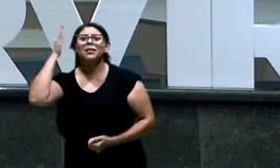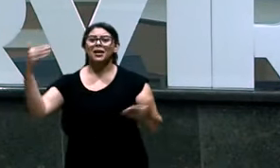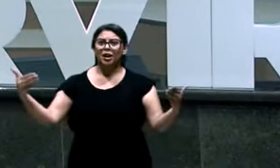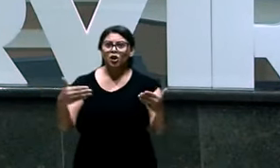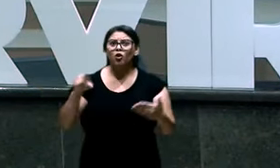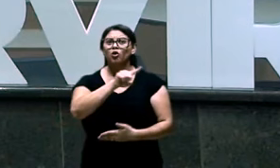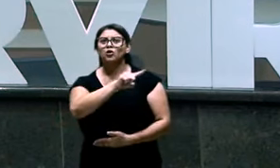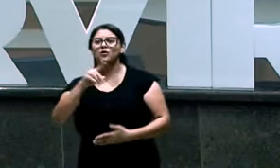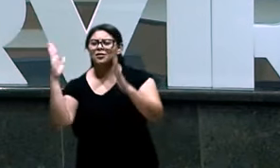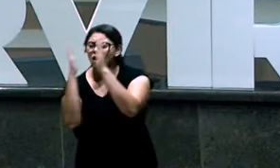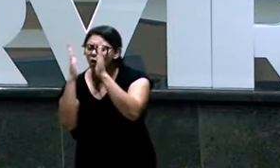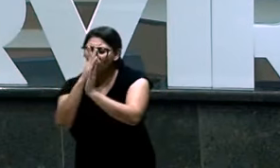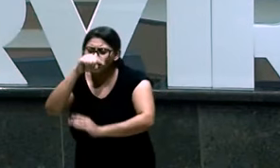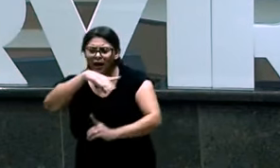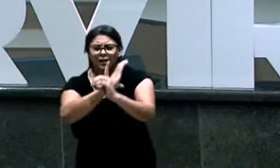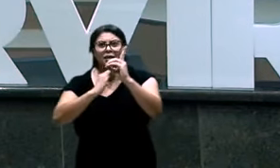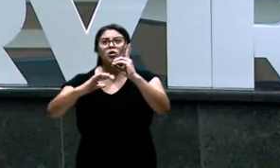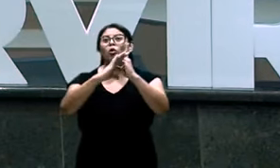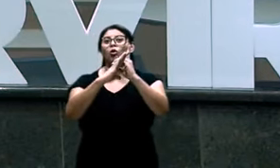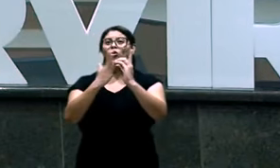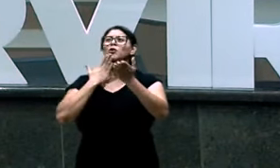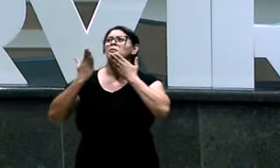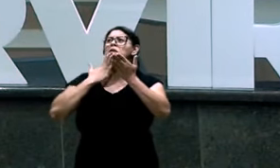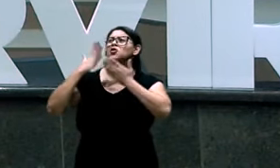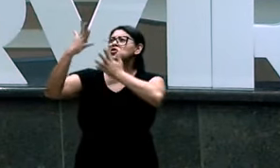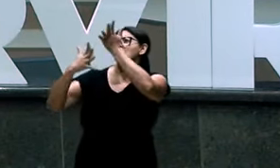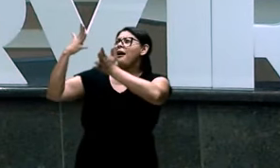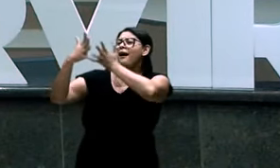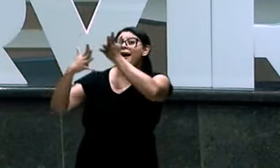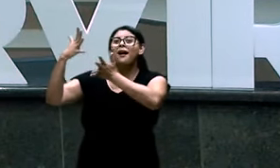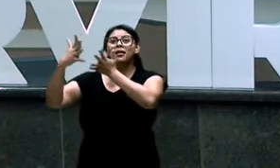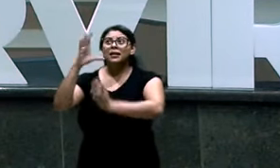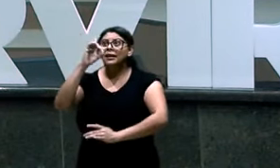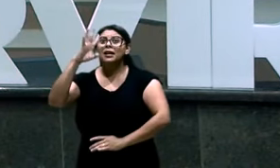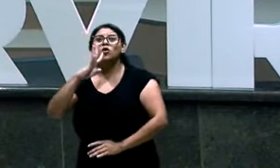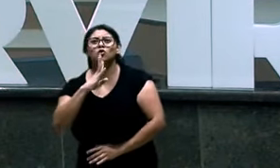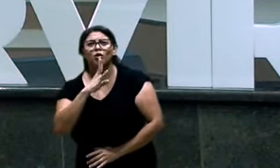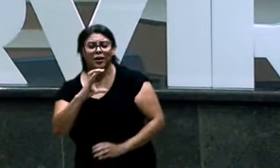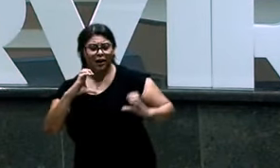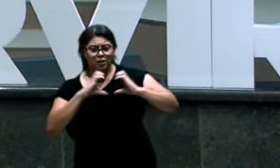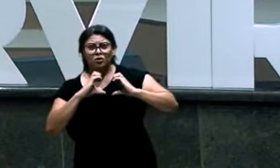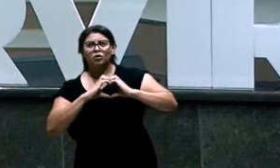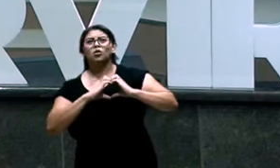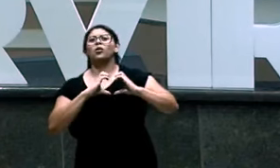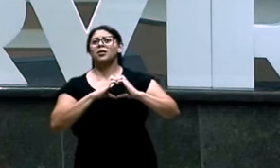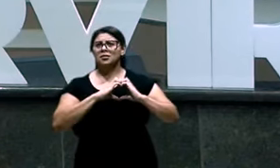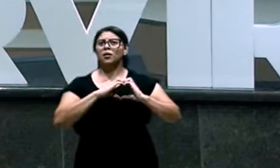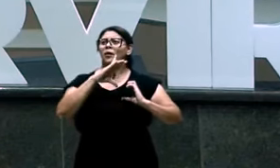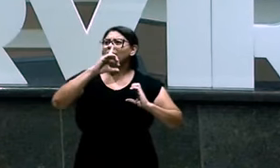ainda nem fez. Deus ouviu as tuas orações.